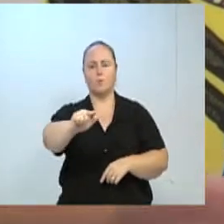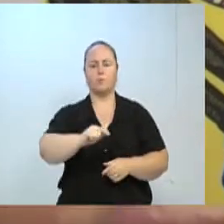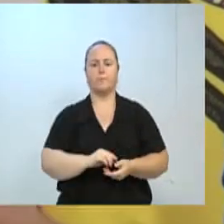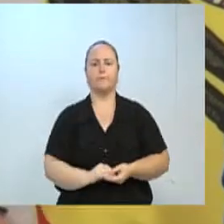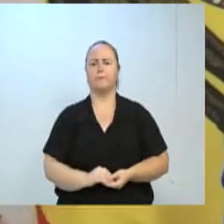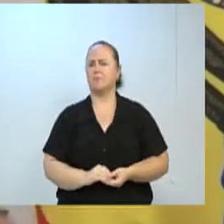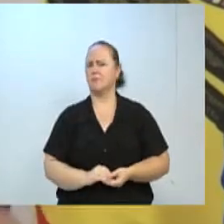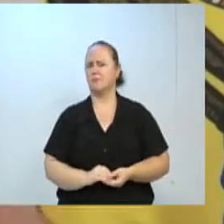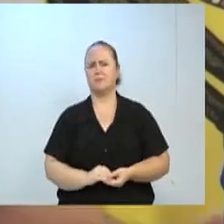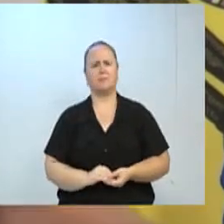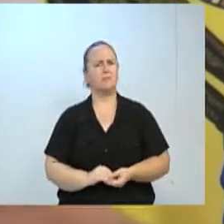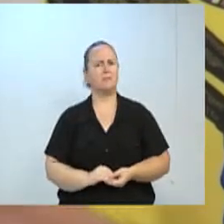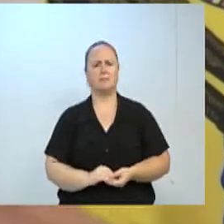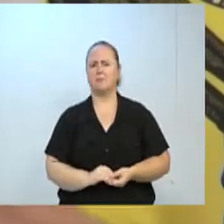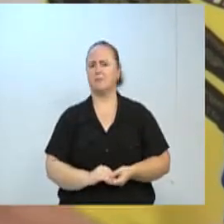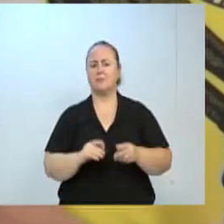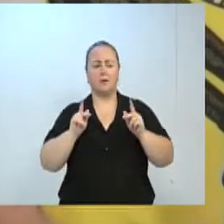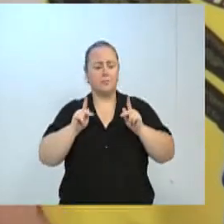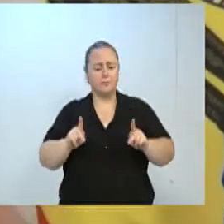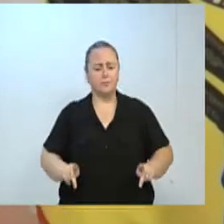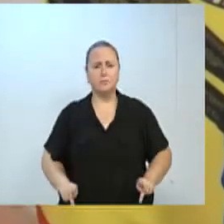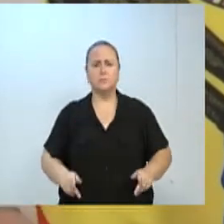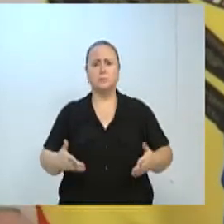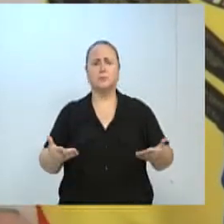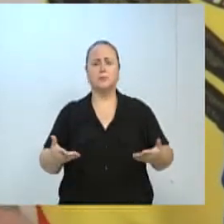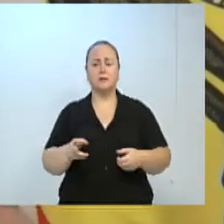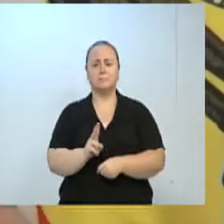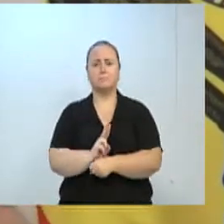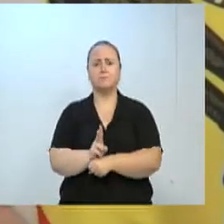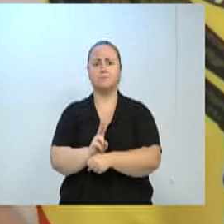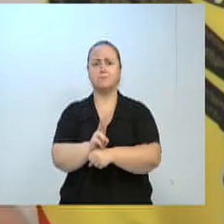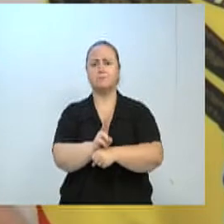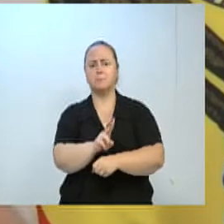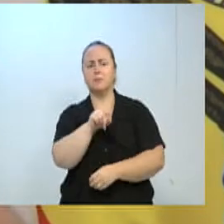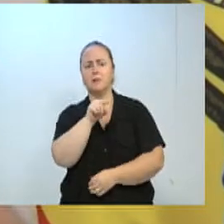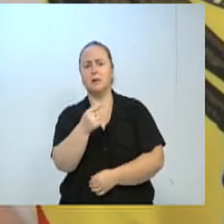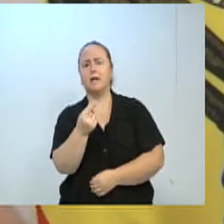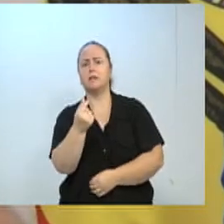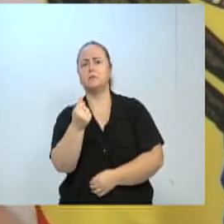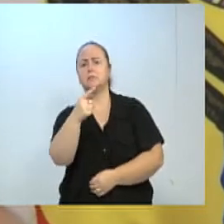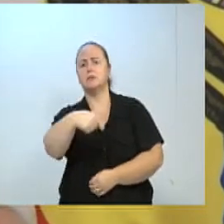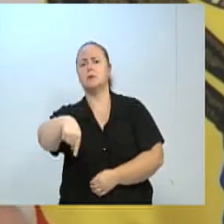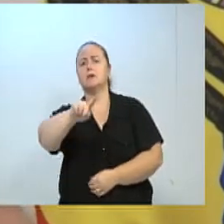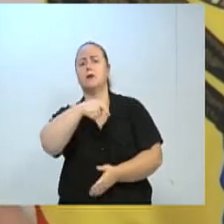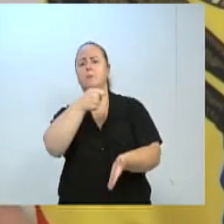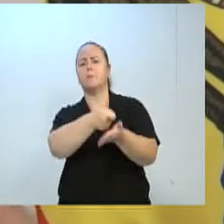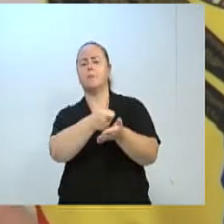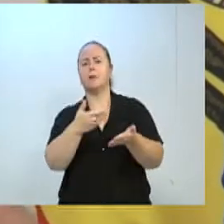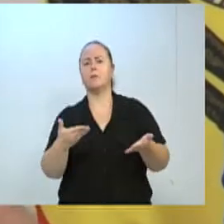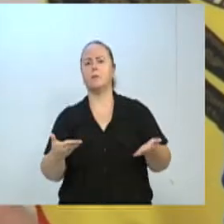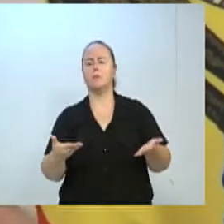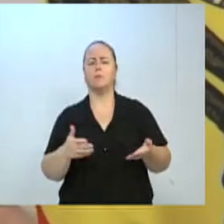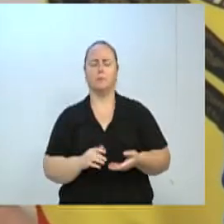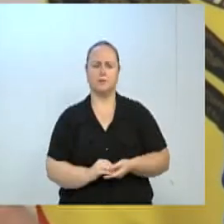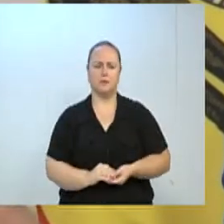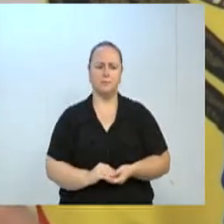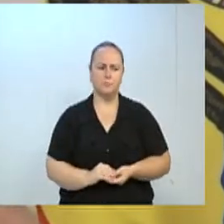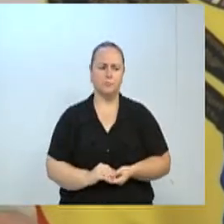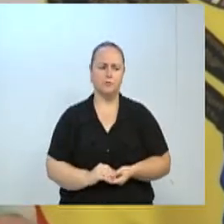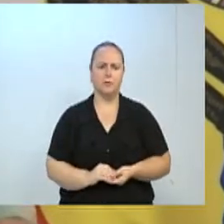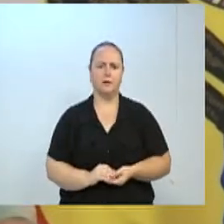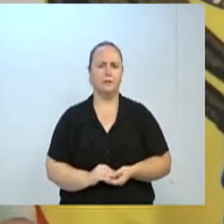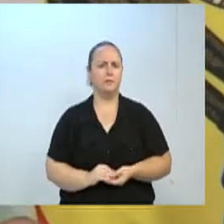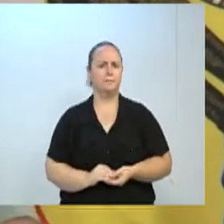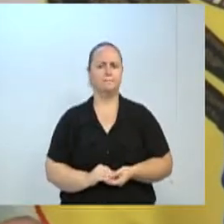código de postura? Cadê a nossa fiscalização? Esse dinheiro que esses caras estão levando aí é o dinheiro de vocês, dos nossos impostos, cara. E assim, ó, quem paga mal, paga